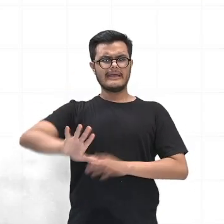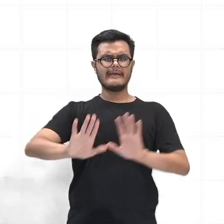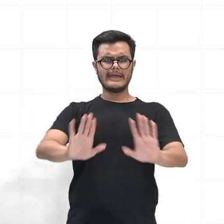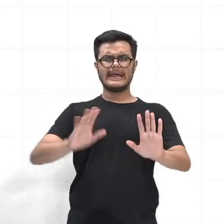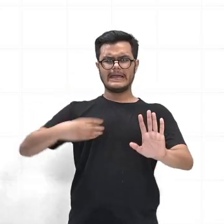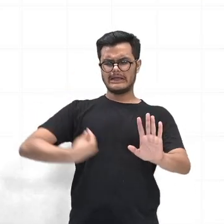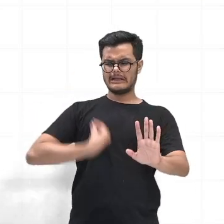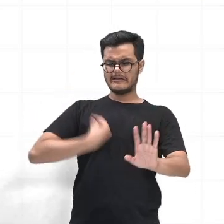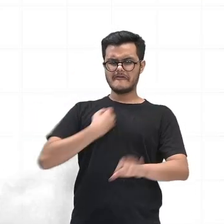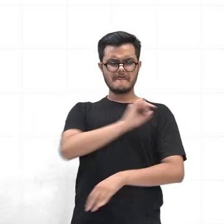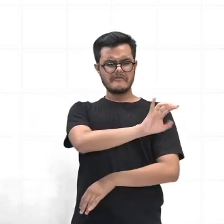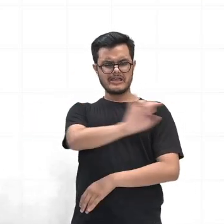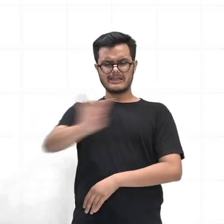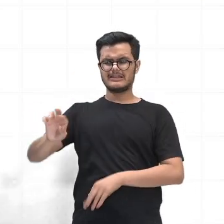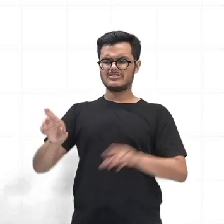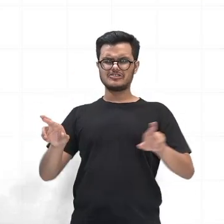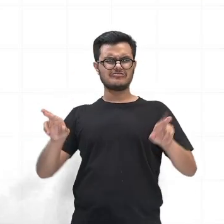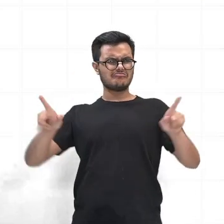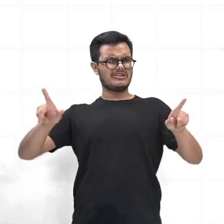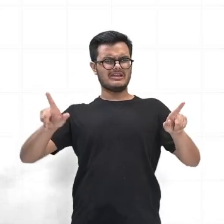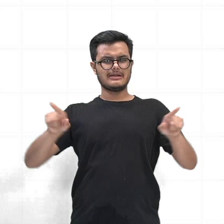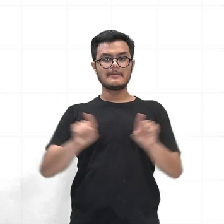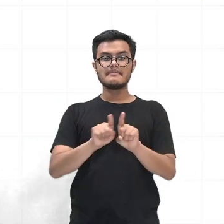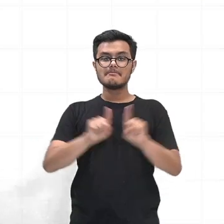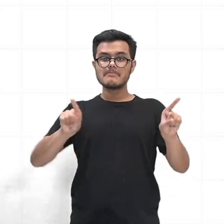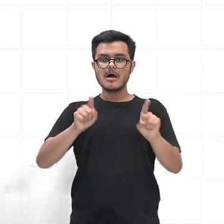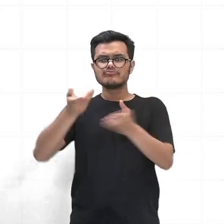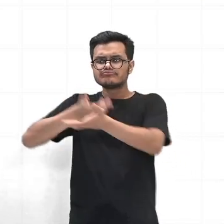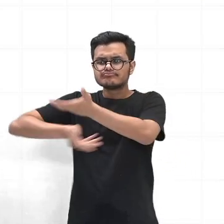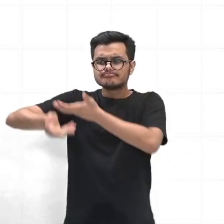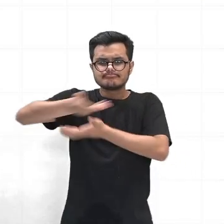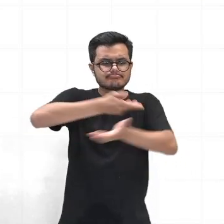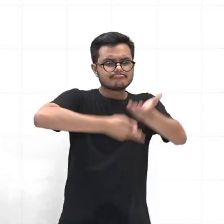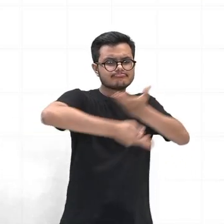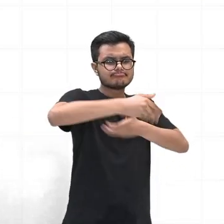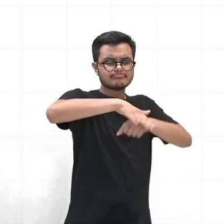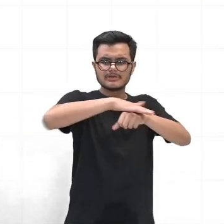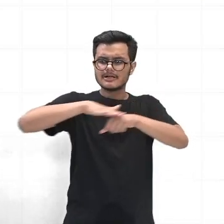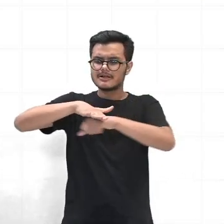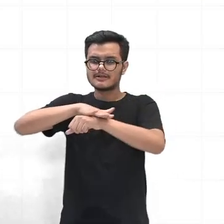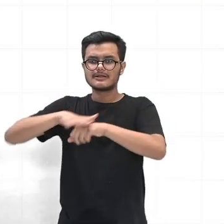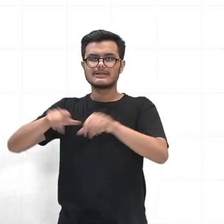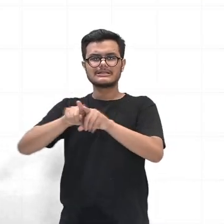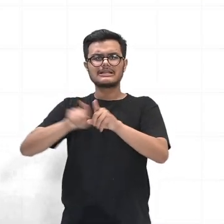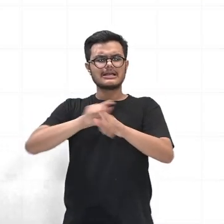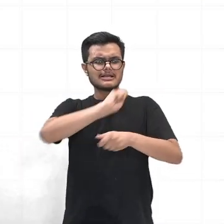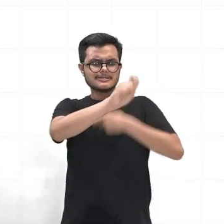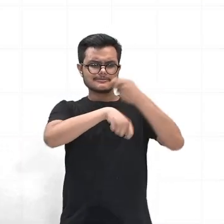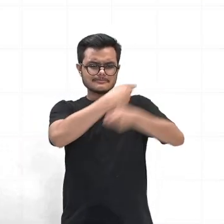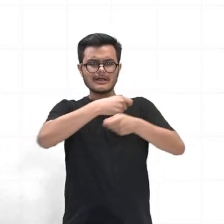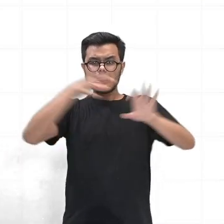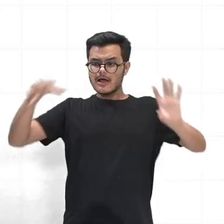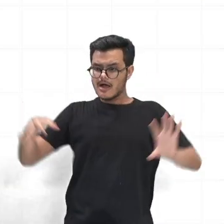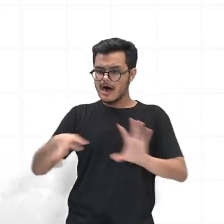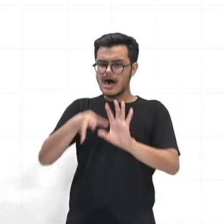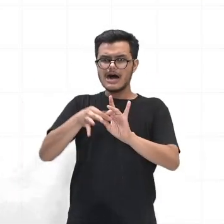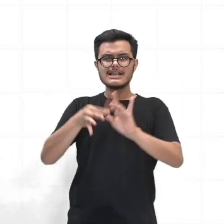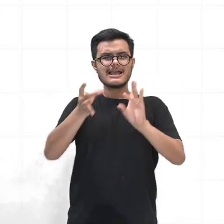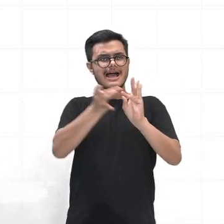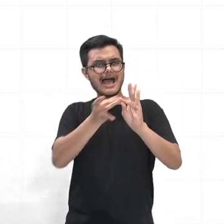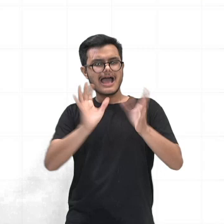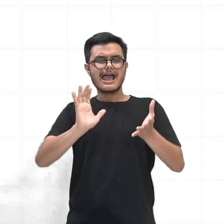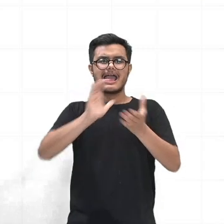diferentes grupos, mas também uma interação constante. Comércio, alianças matrimoniais e